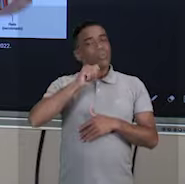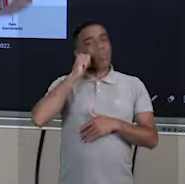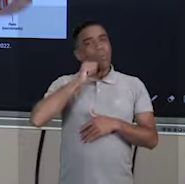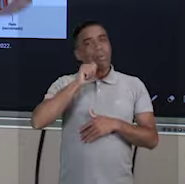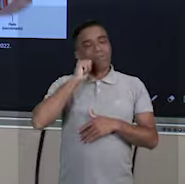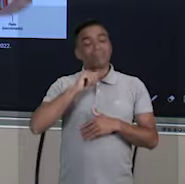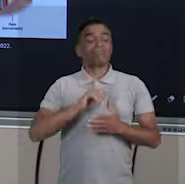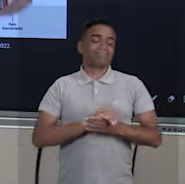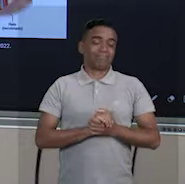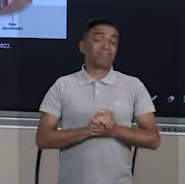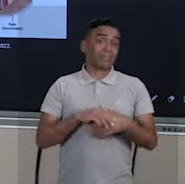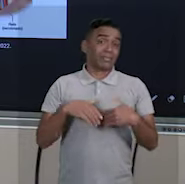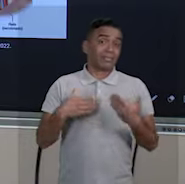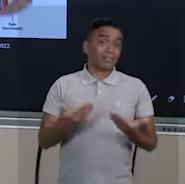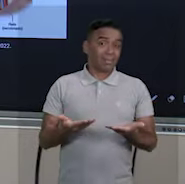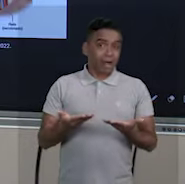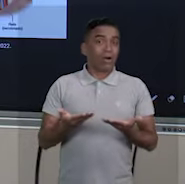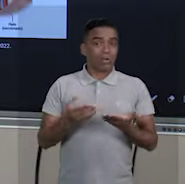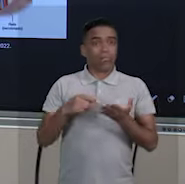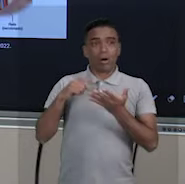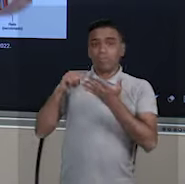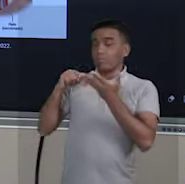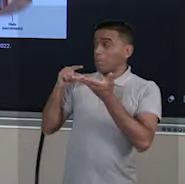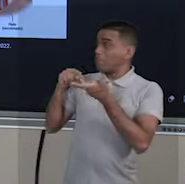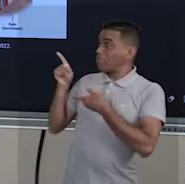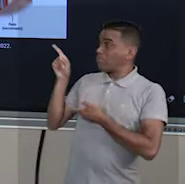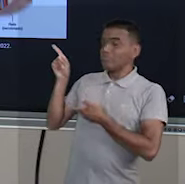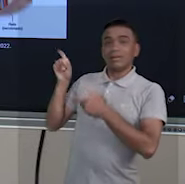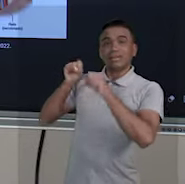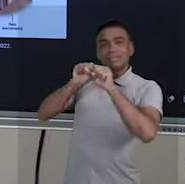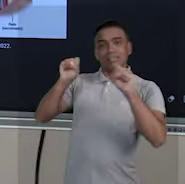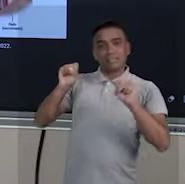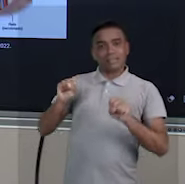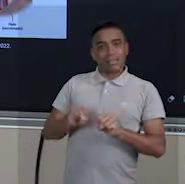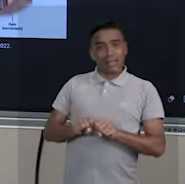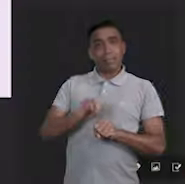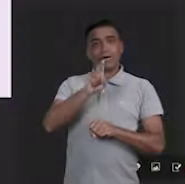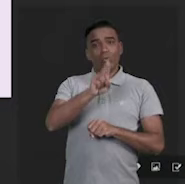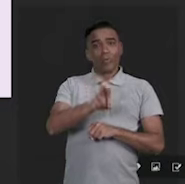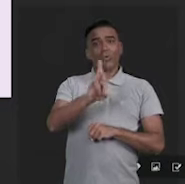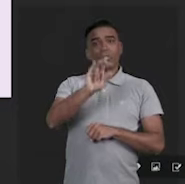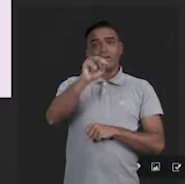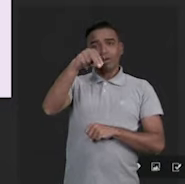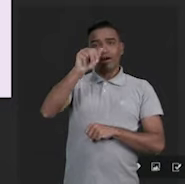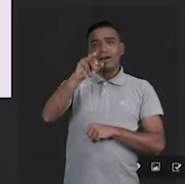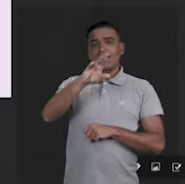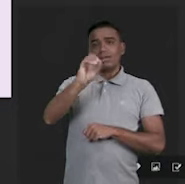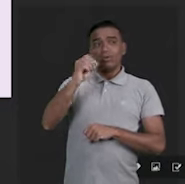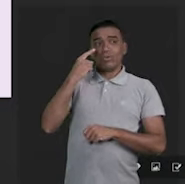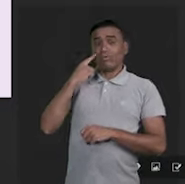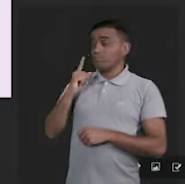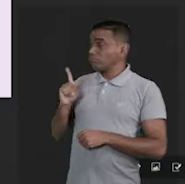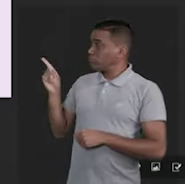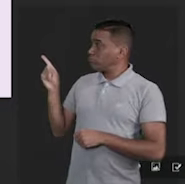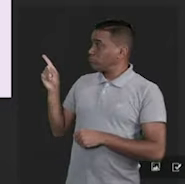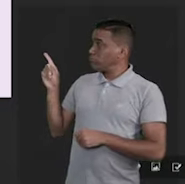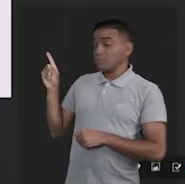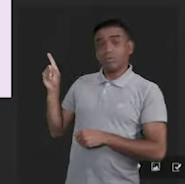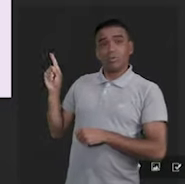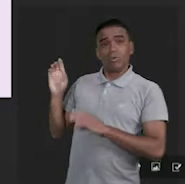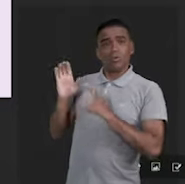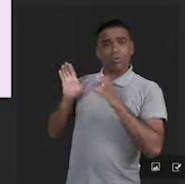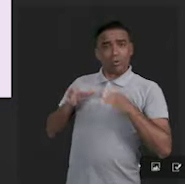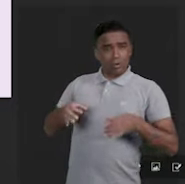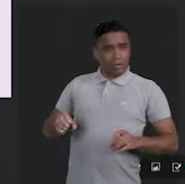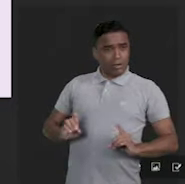então são esses os compostos do sistema urinário. 2 rins, 2 ureteres, uma bexiga